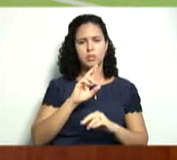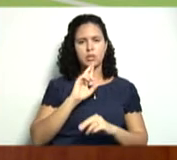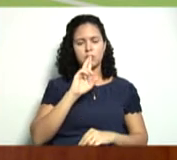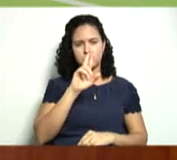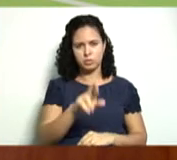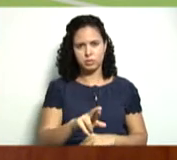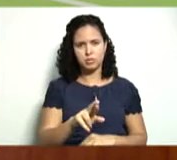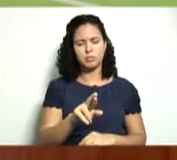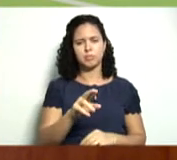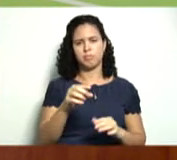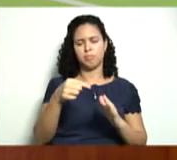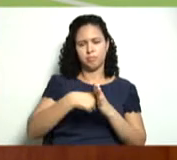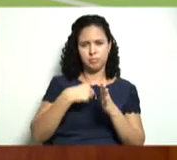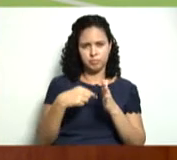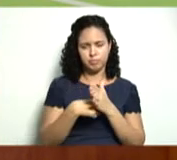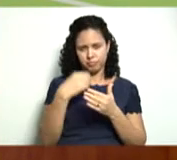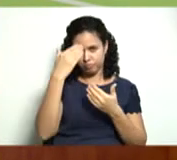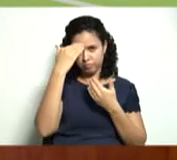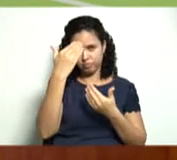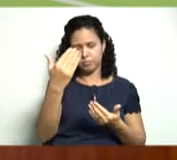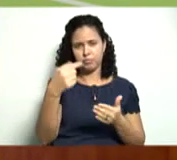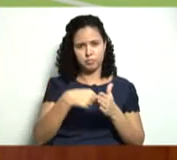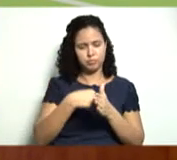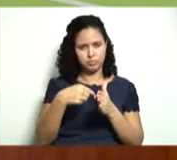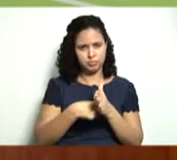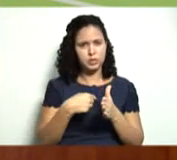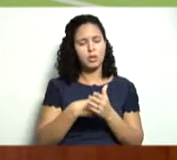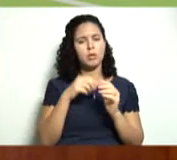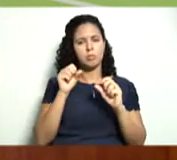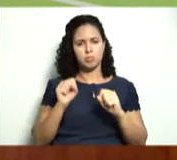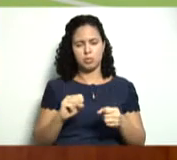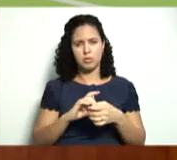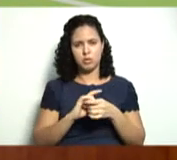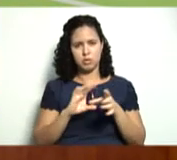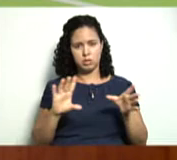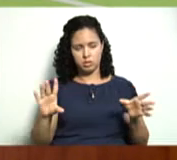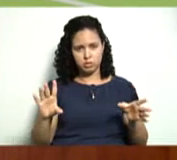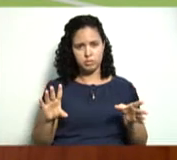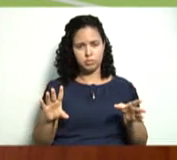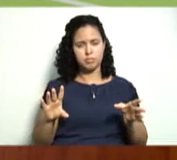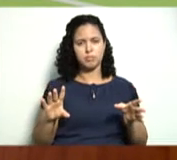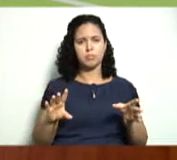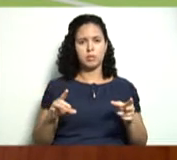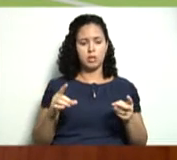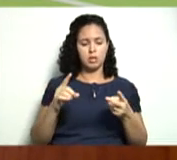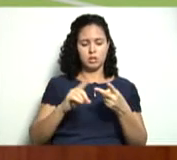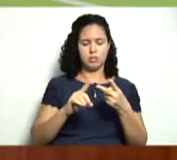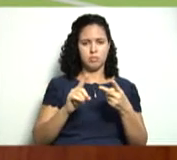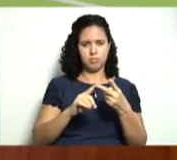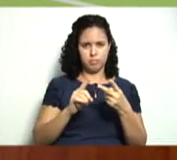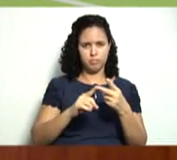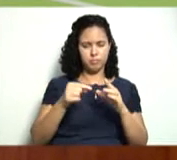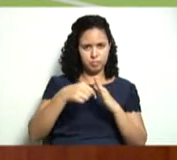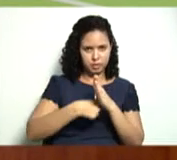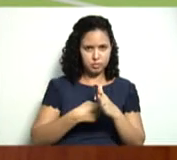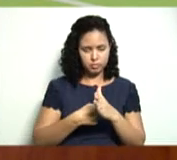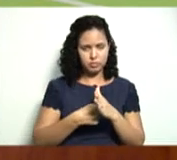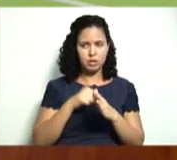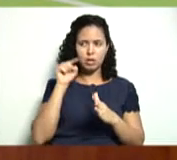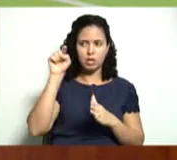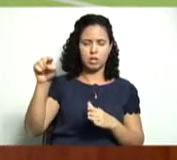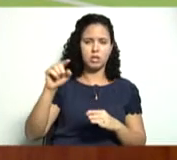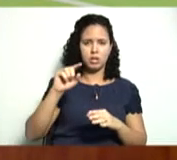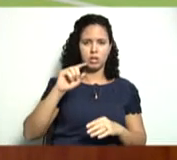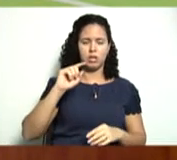obrigado pela participação de vocês vamos participar a gente é a segunda pergunta veio de ji-paraná é sobre o quê sobre